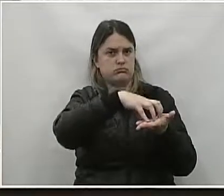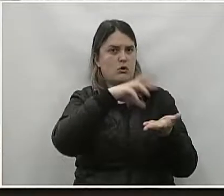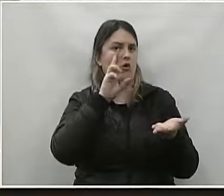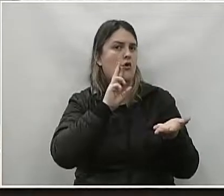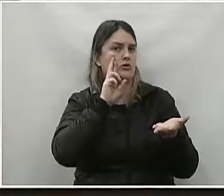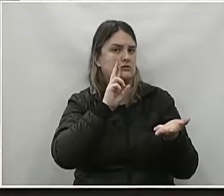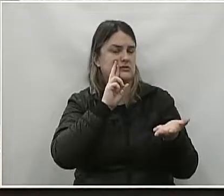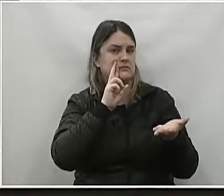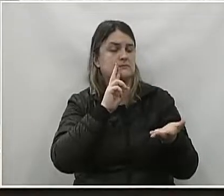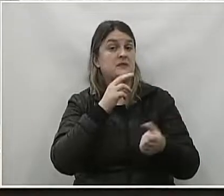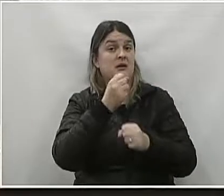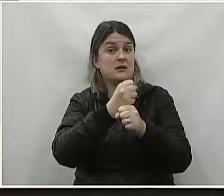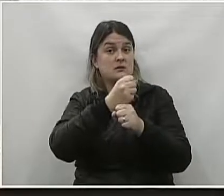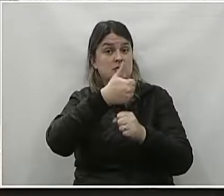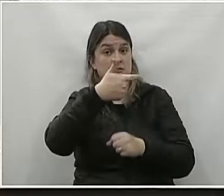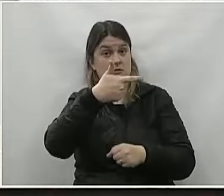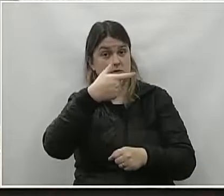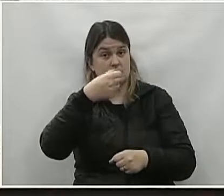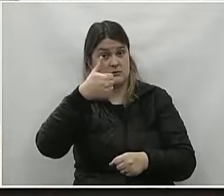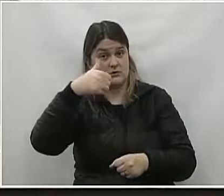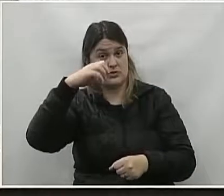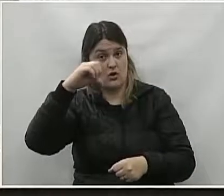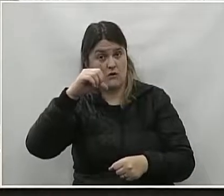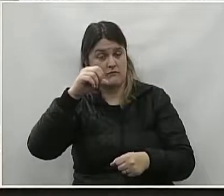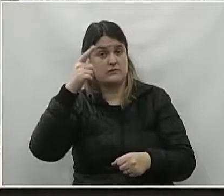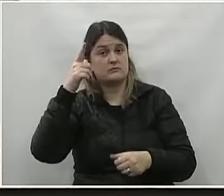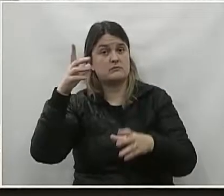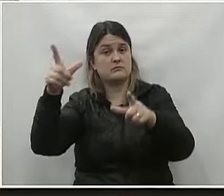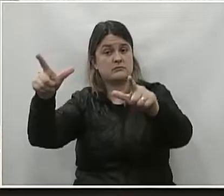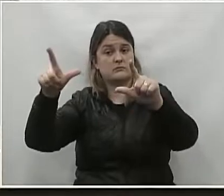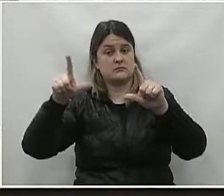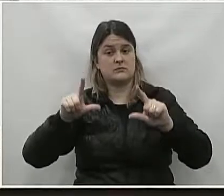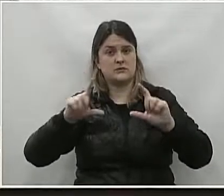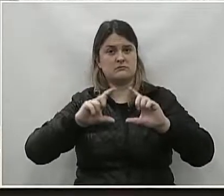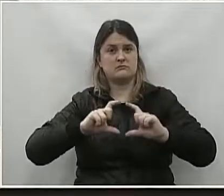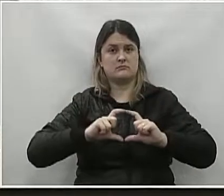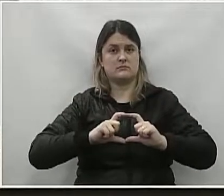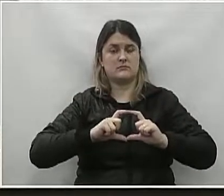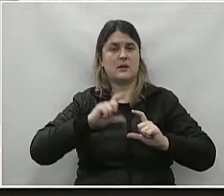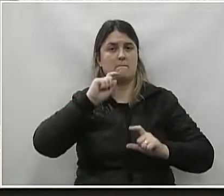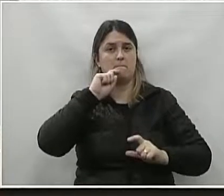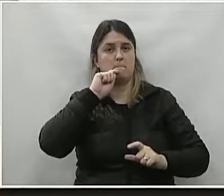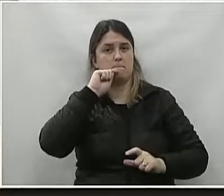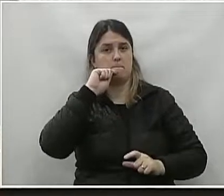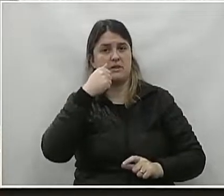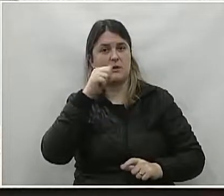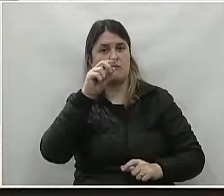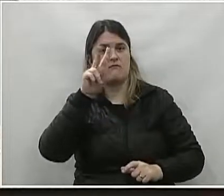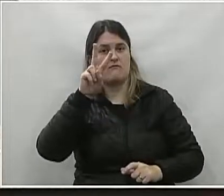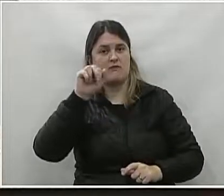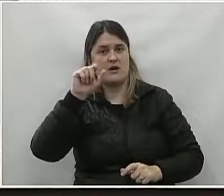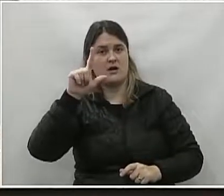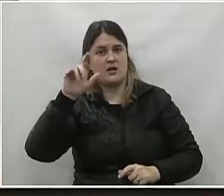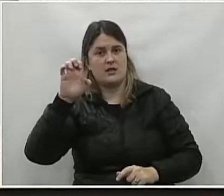Em 2019, recebeu a comenda Pinhão do Vale, honraria recebida da